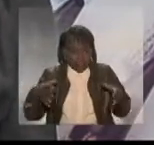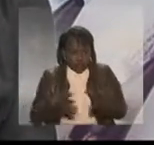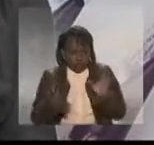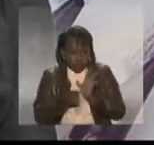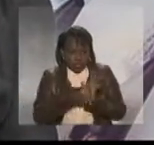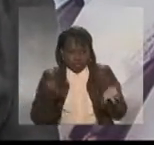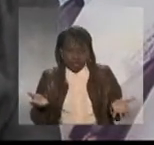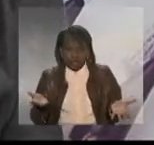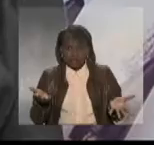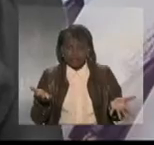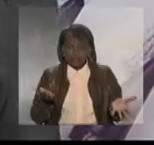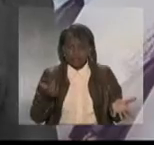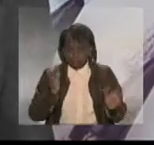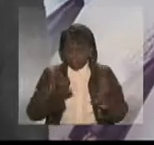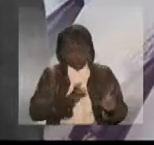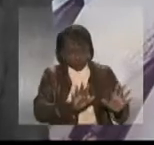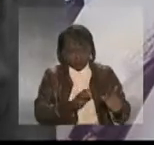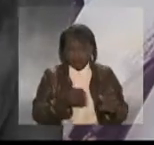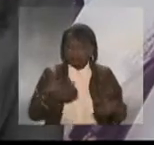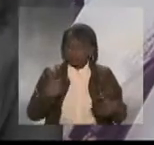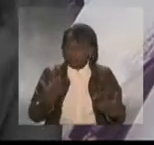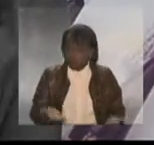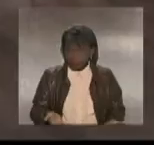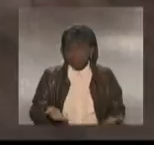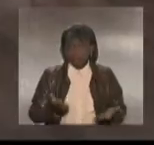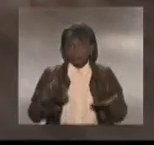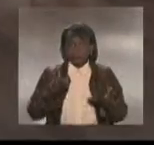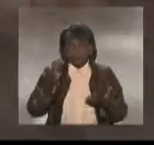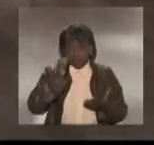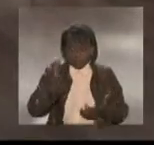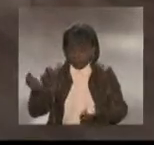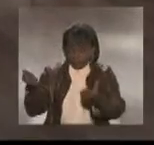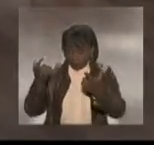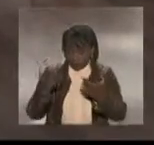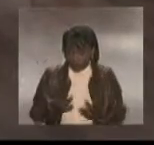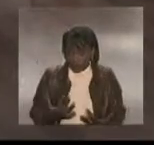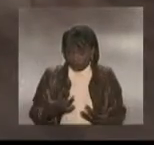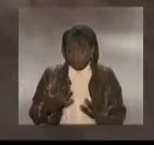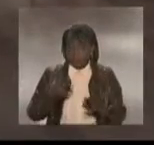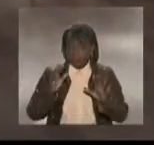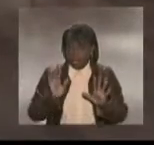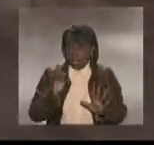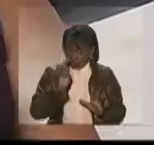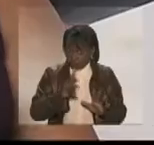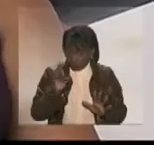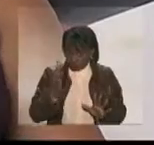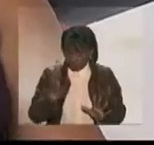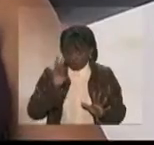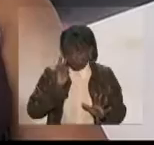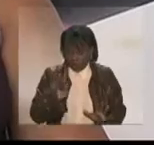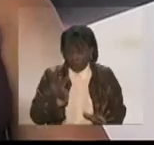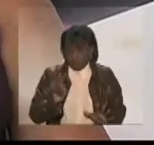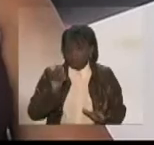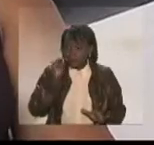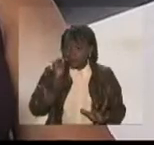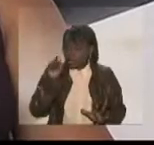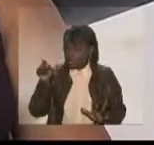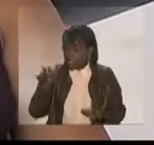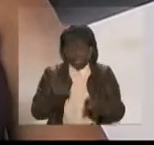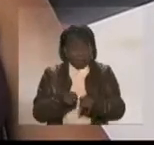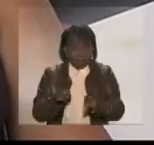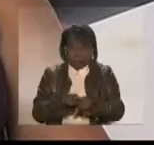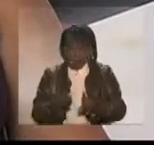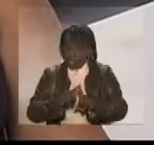que pertencer ao grupo, né? Mas continua, Doris. E aí, ela me disse assim, mas olha, professora, fulana